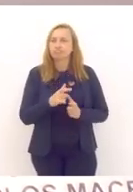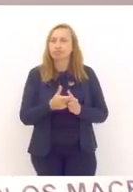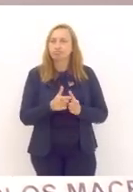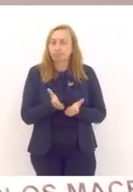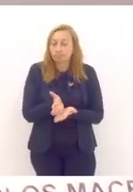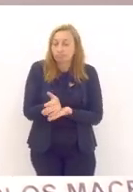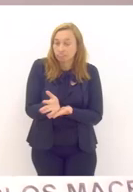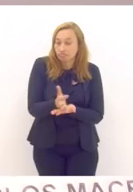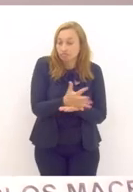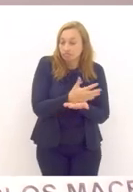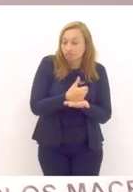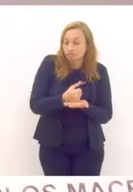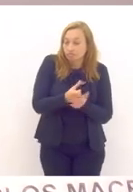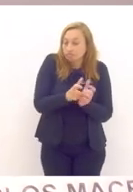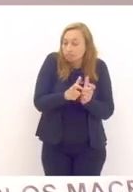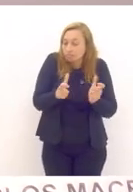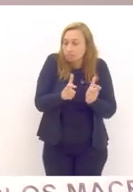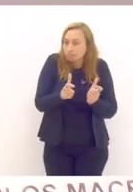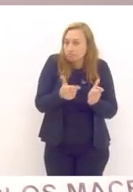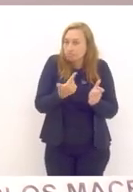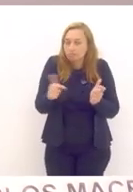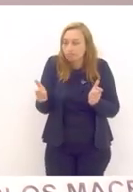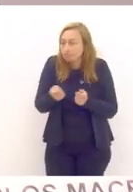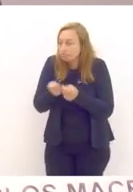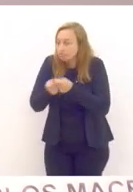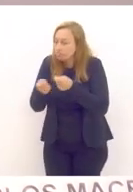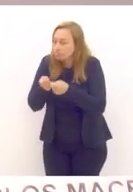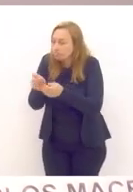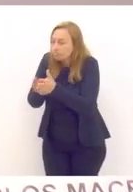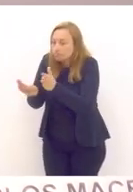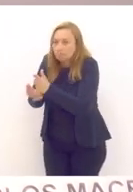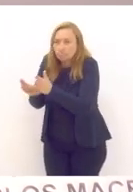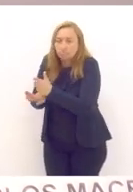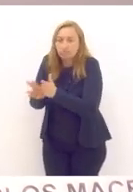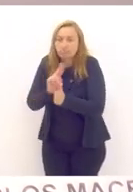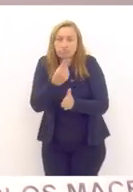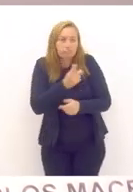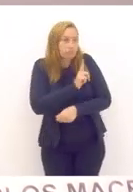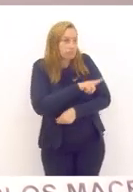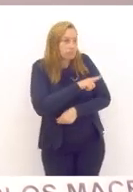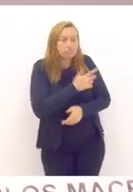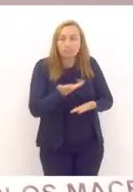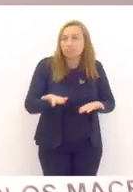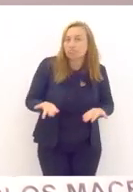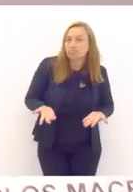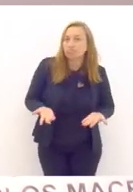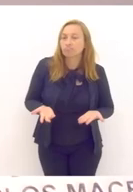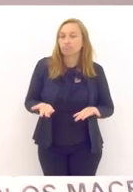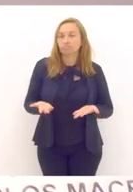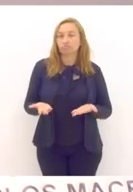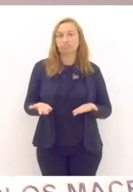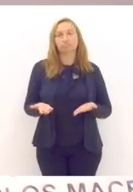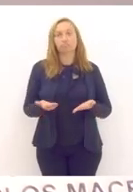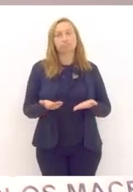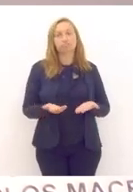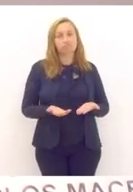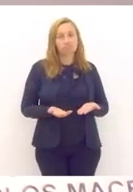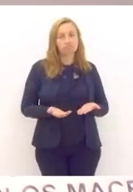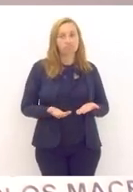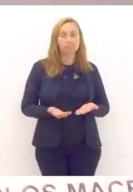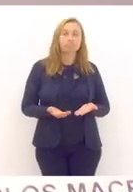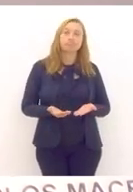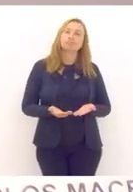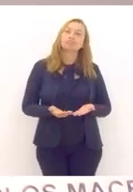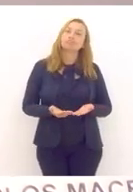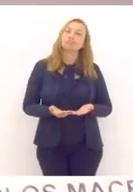arrecadação e não ter o controle da despesa ou da gestão em si, tá? Guardado as devidas